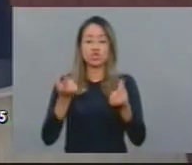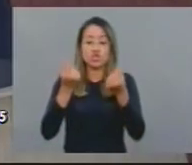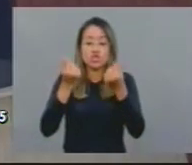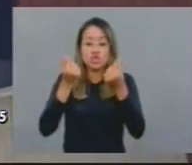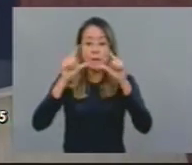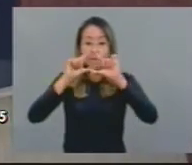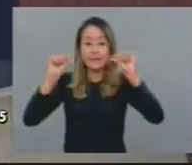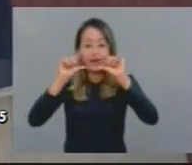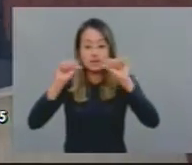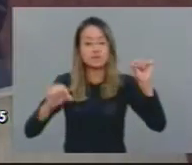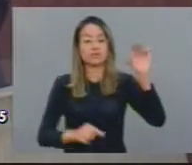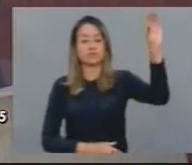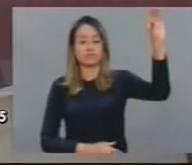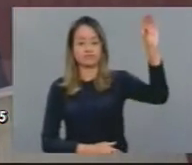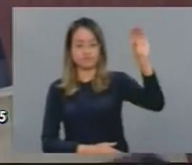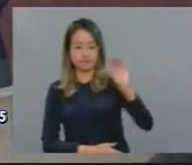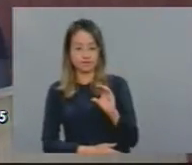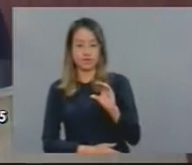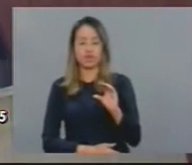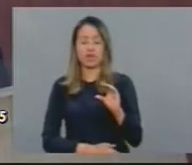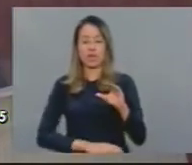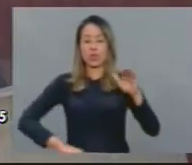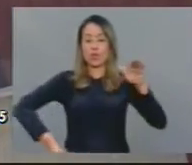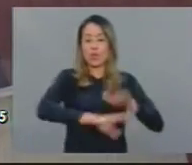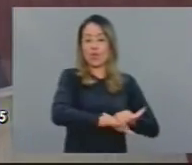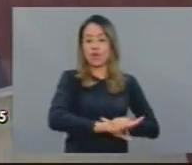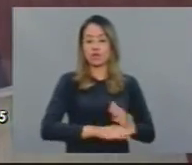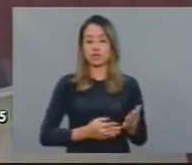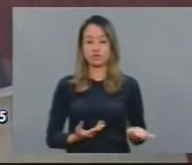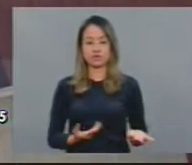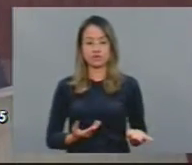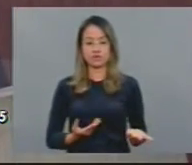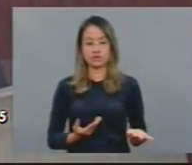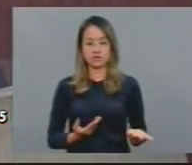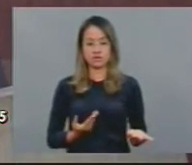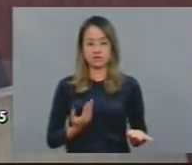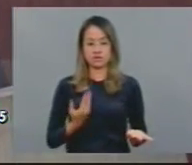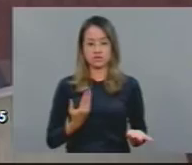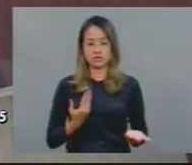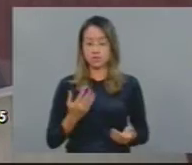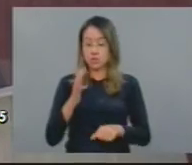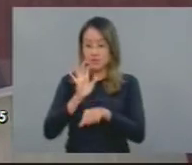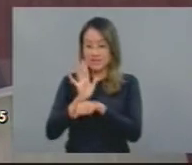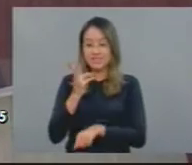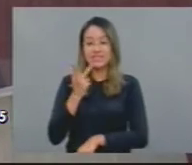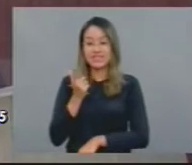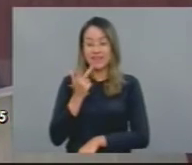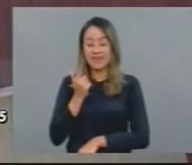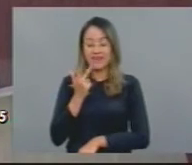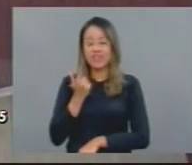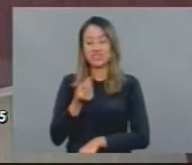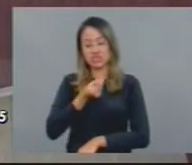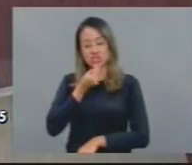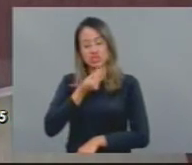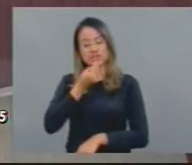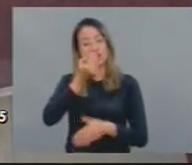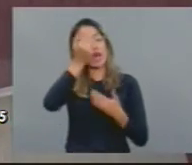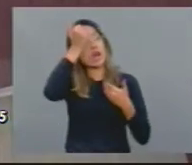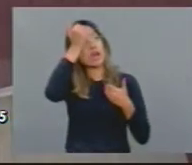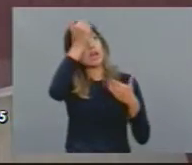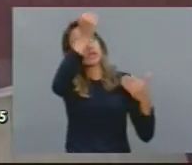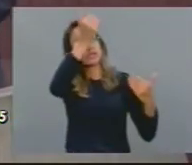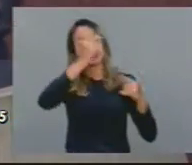que o governador Camilo Santana decrete estado de emergência no sistema socioeducativo do Ceará. Se ele